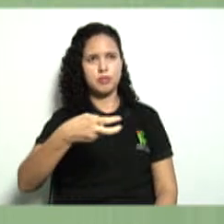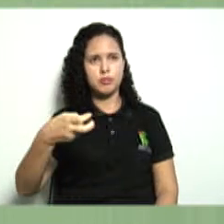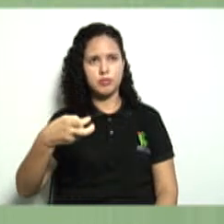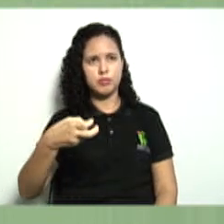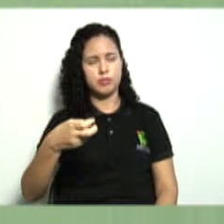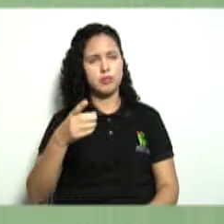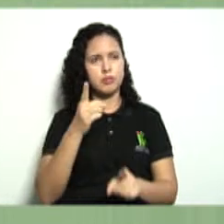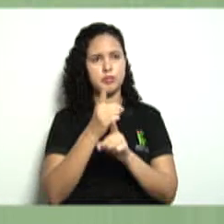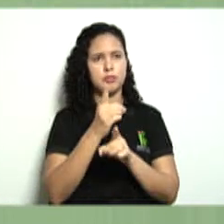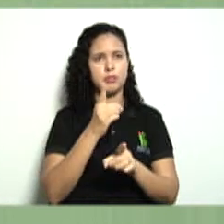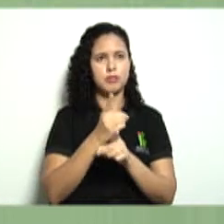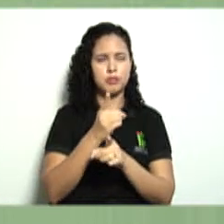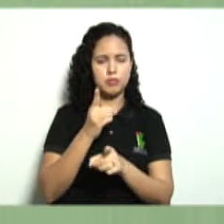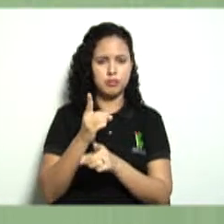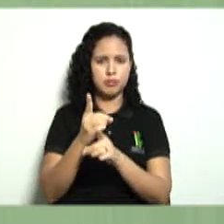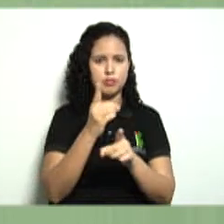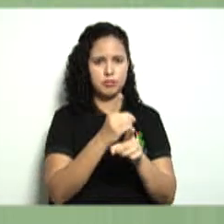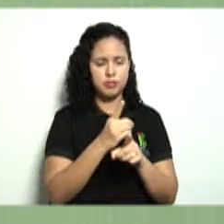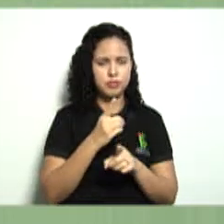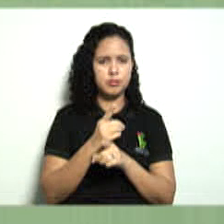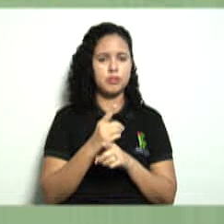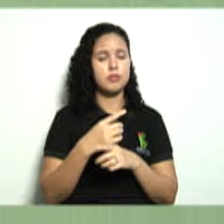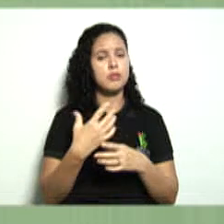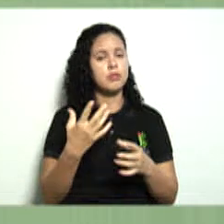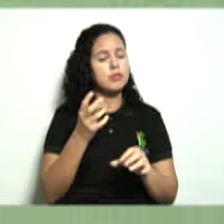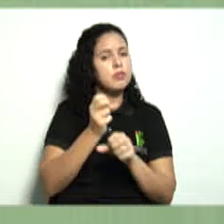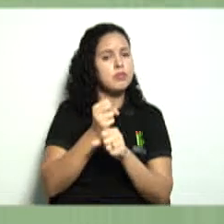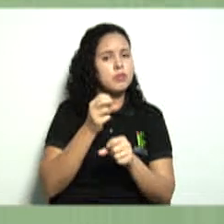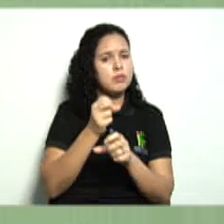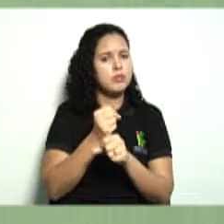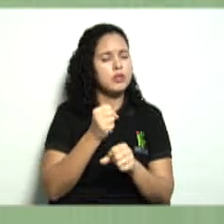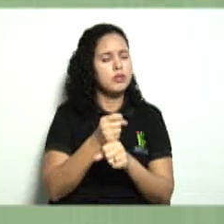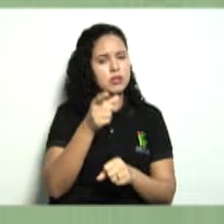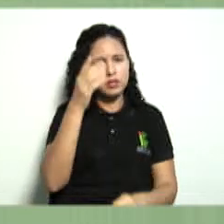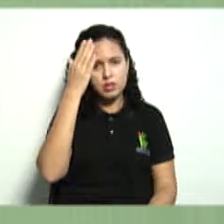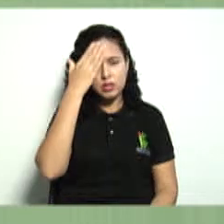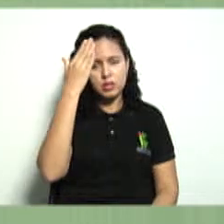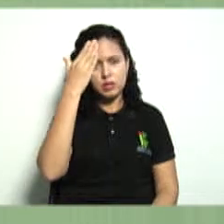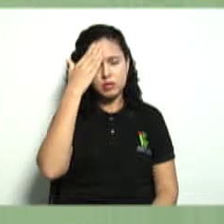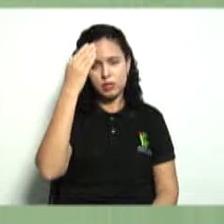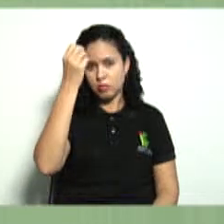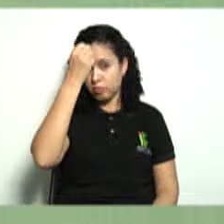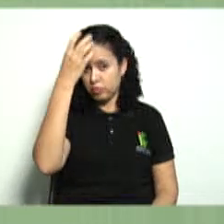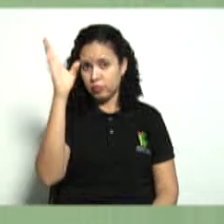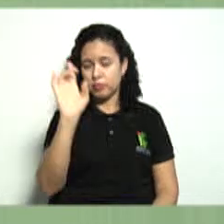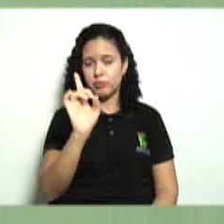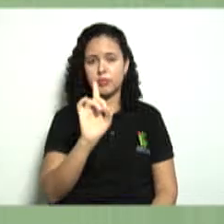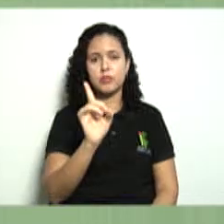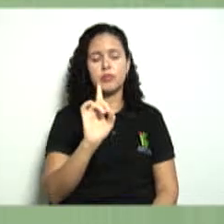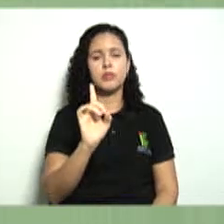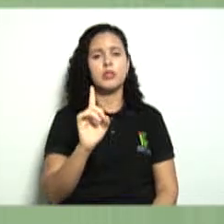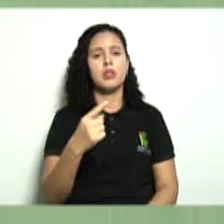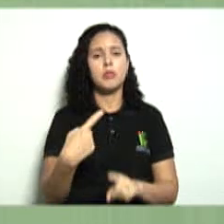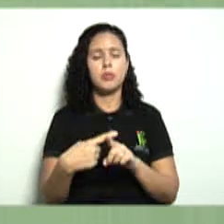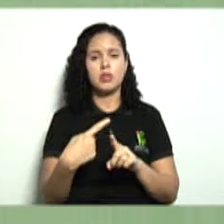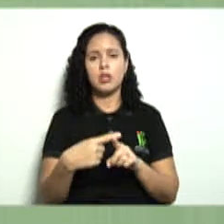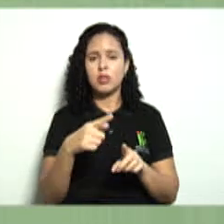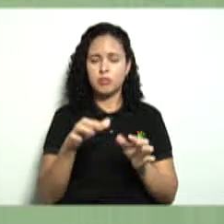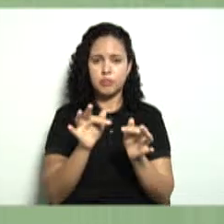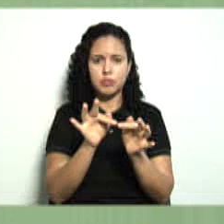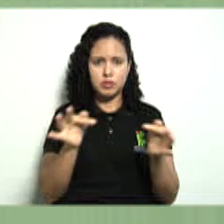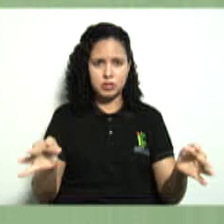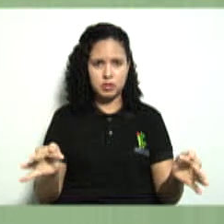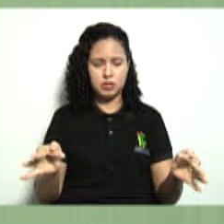E assim por diante. Esses cálculos aqui, ó, eu tenho certeza que vocês não vão ter dificuldade, porque são cálculos